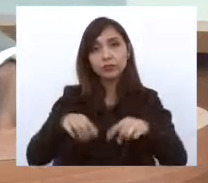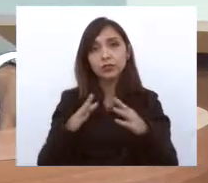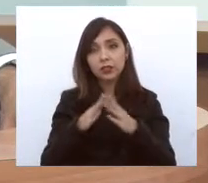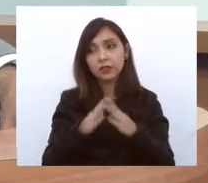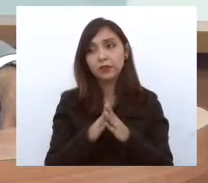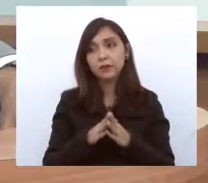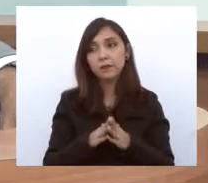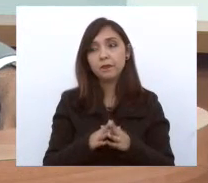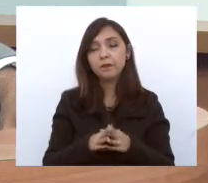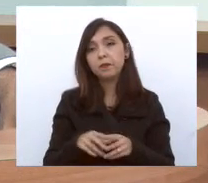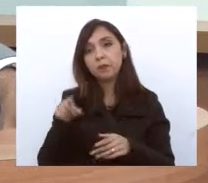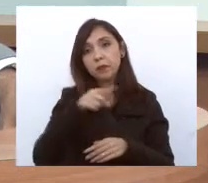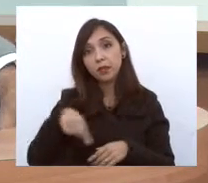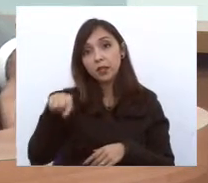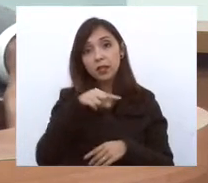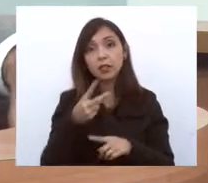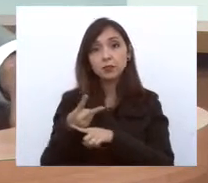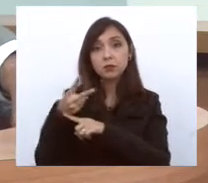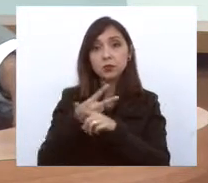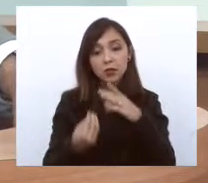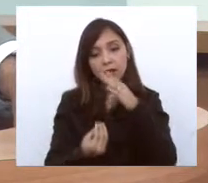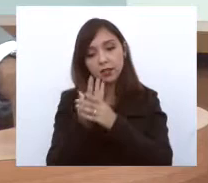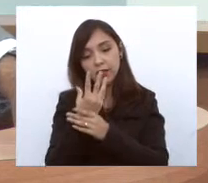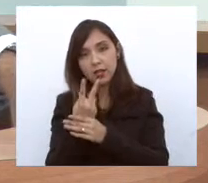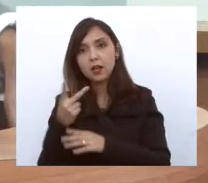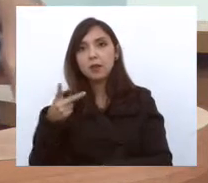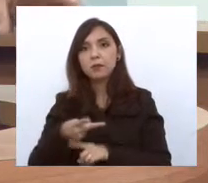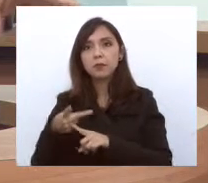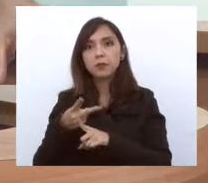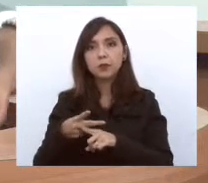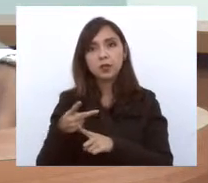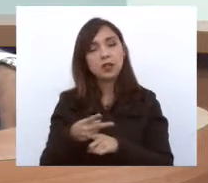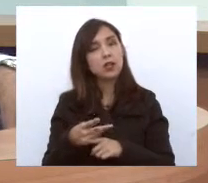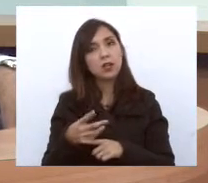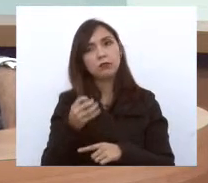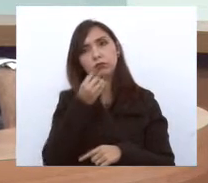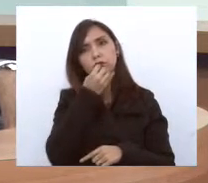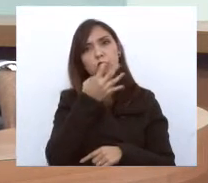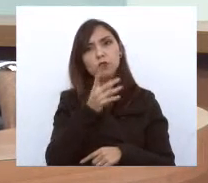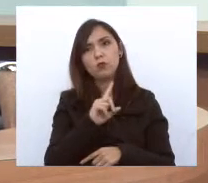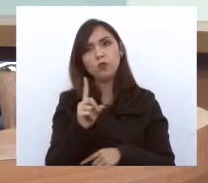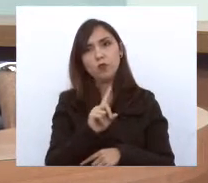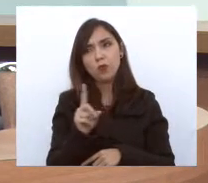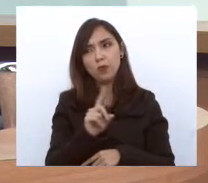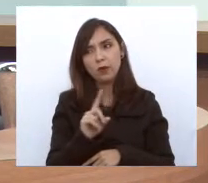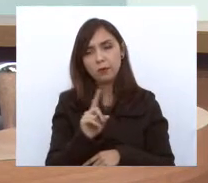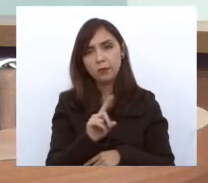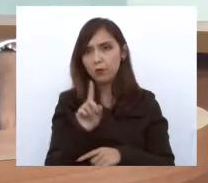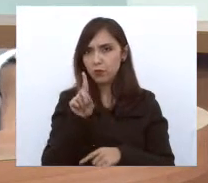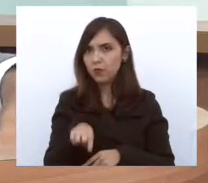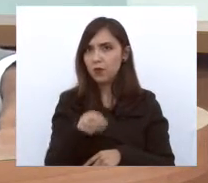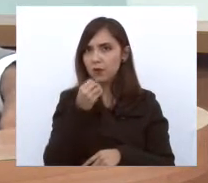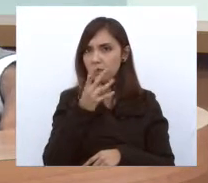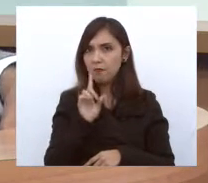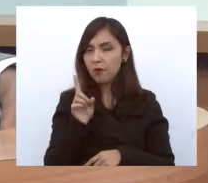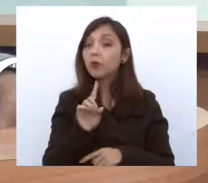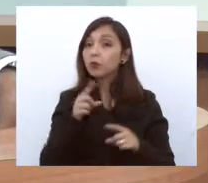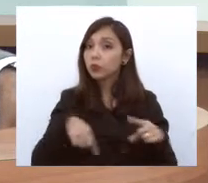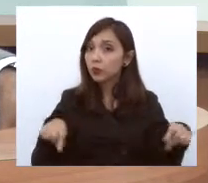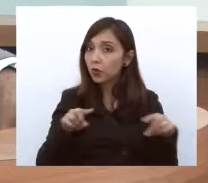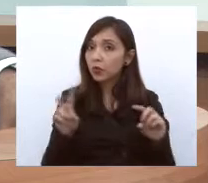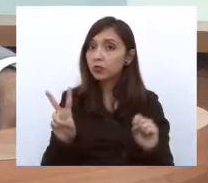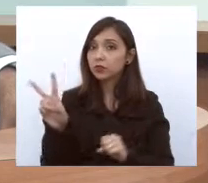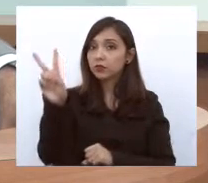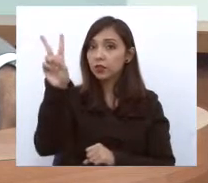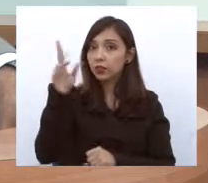a forma que eles buscaram criar a procuradoria não foi saudável para a cidade, como não é. Nós precisamos